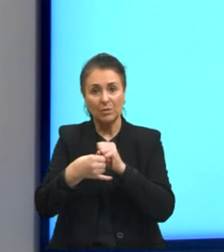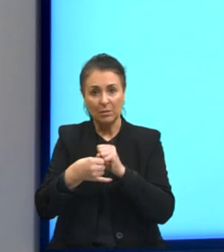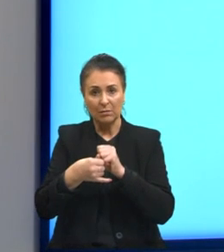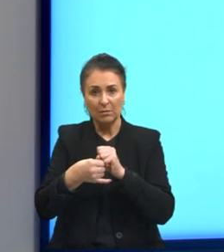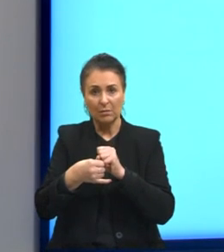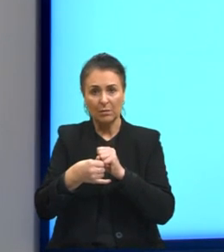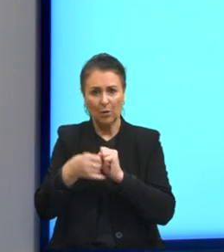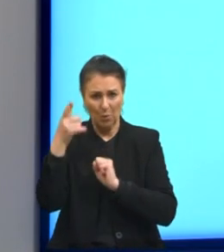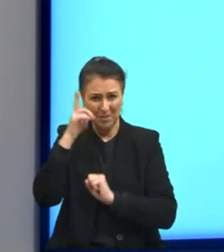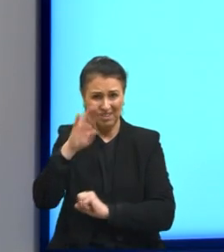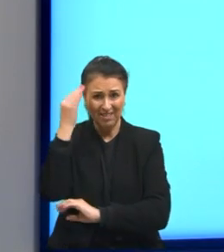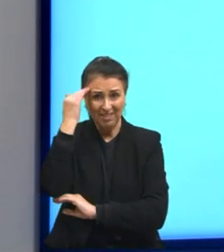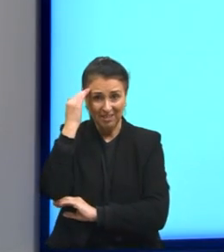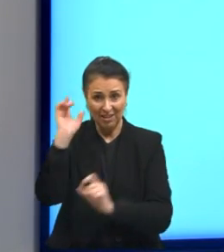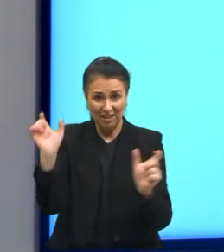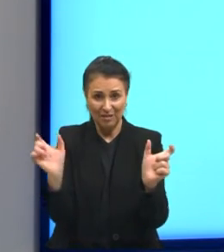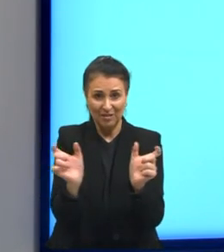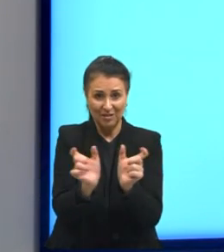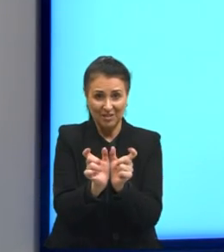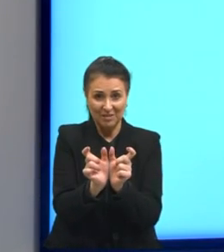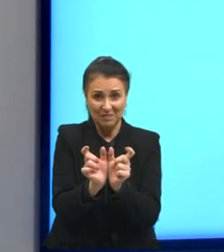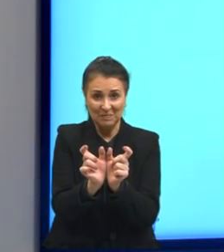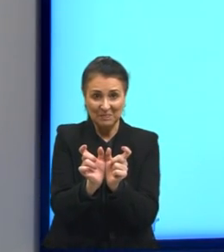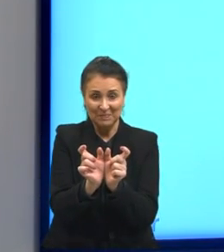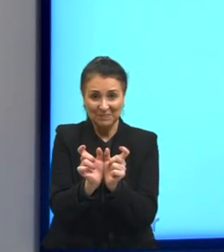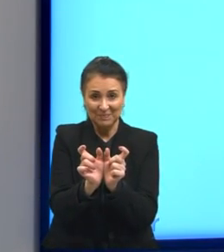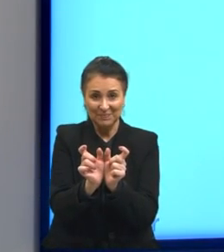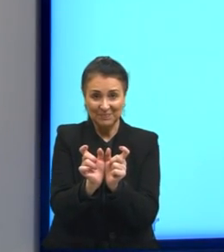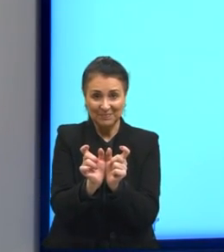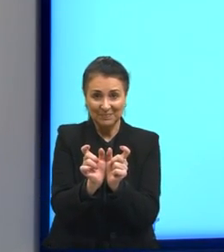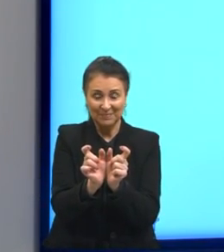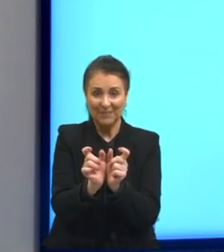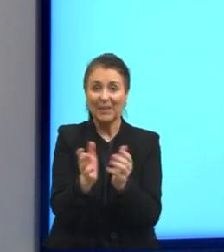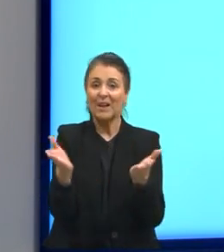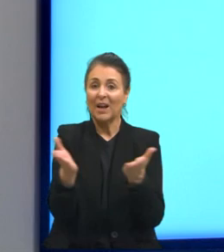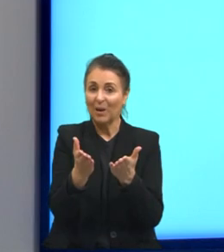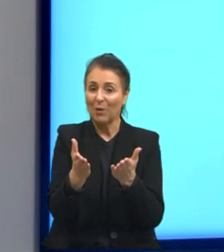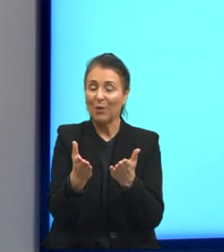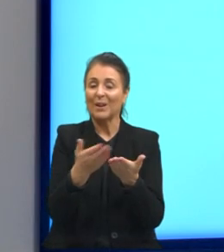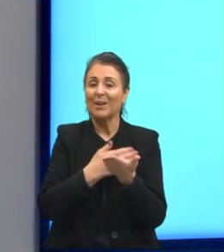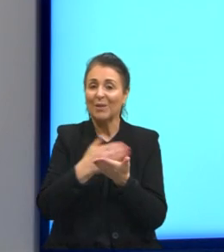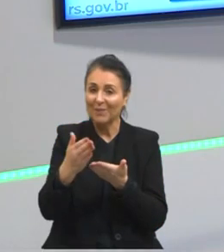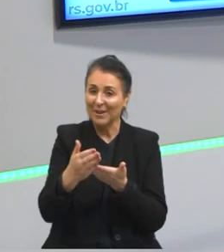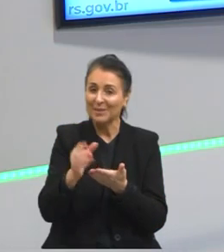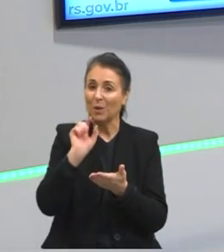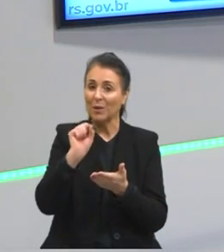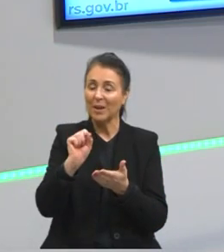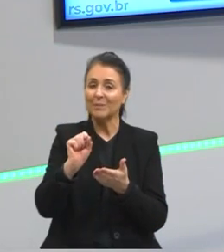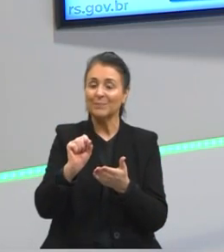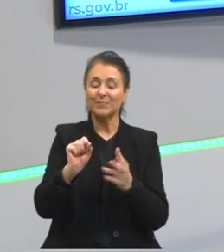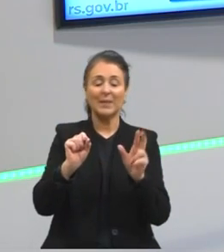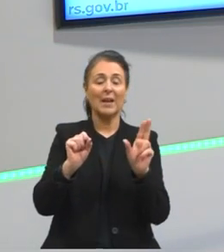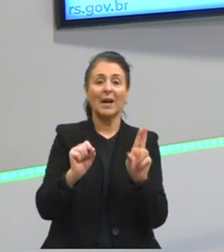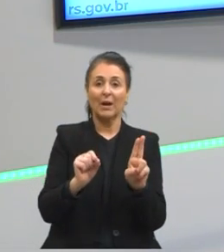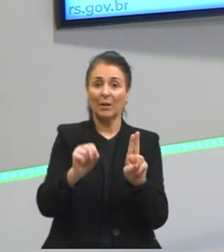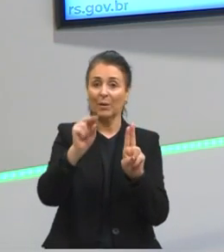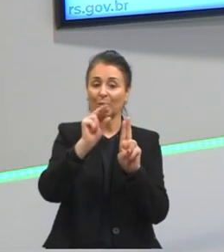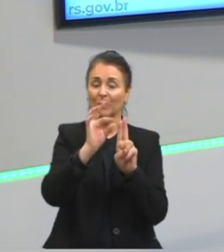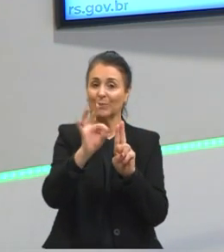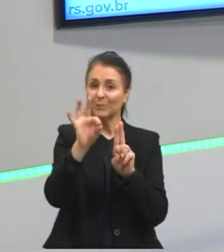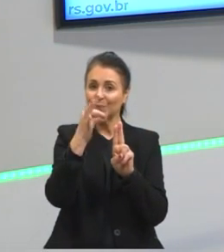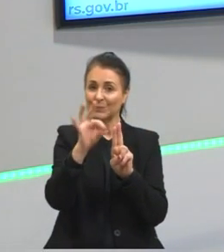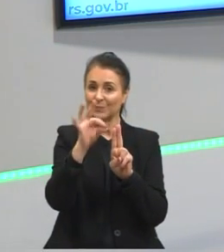a nossa frase? Aí, a gente chega na nossa análise sintática. O que vai ser análise